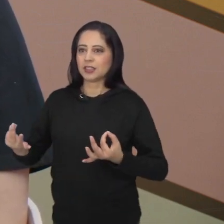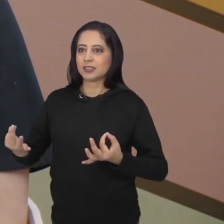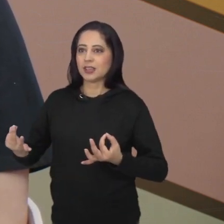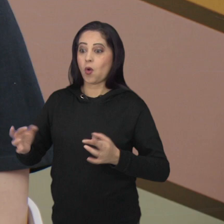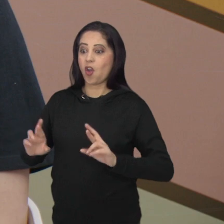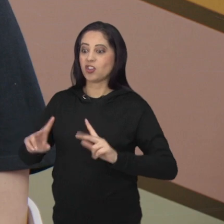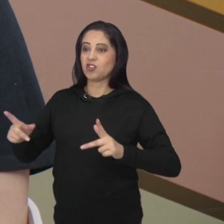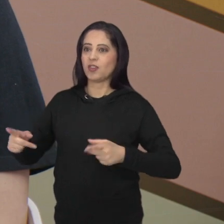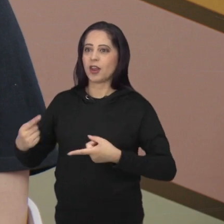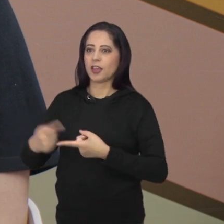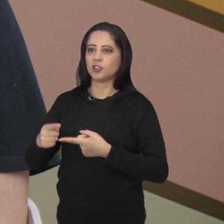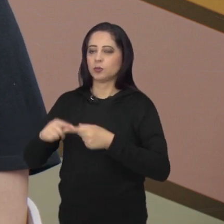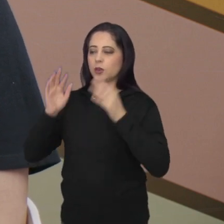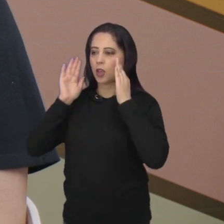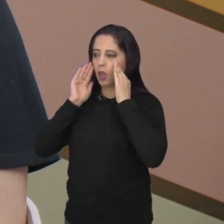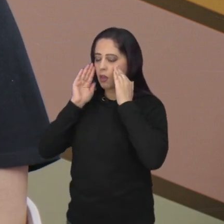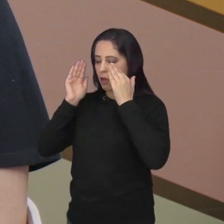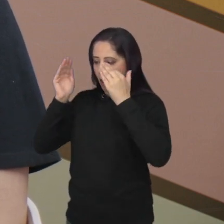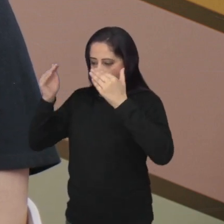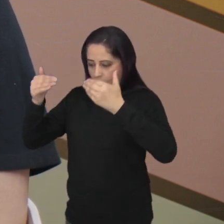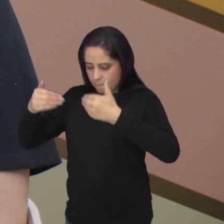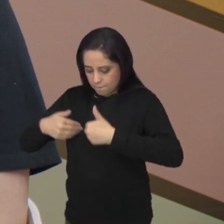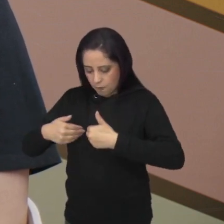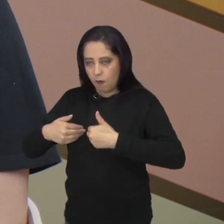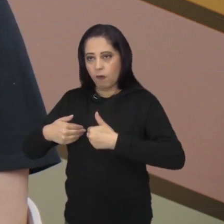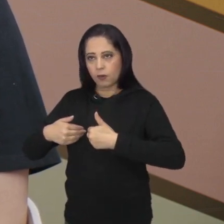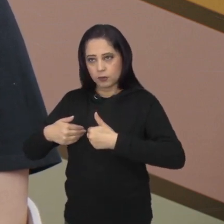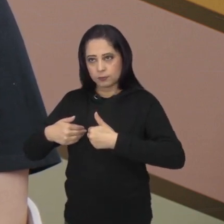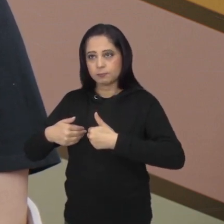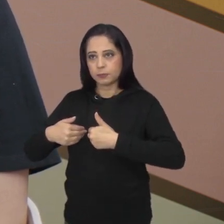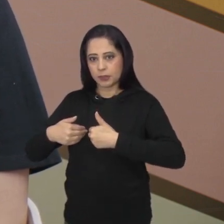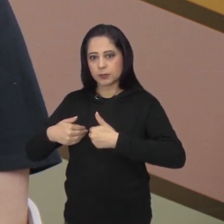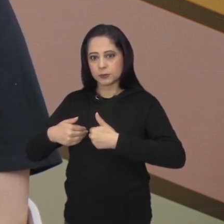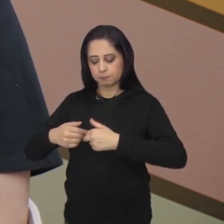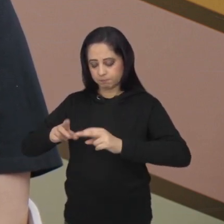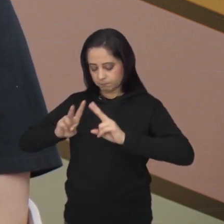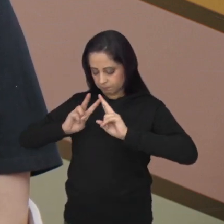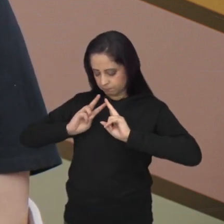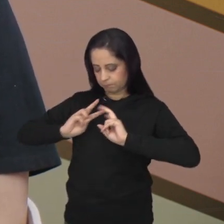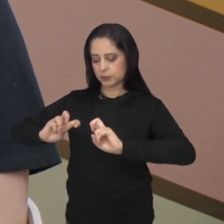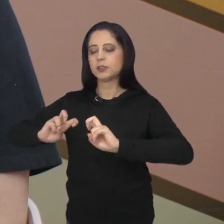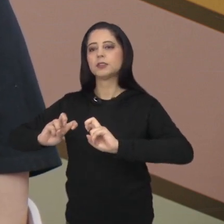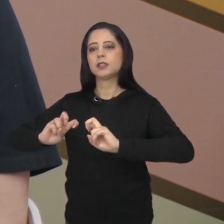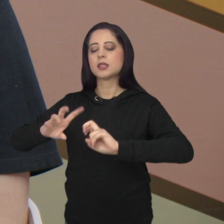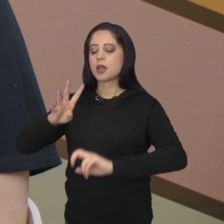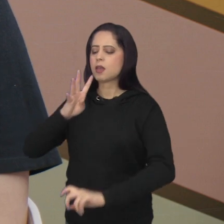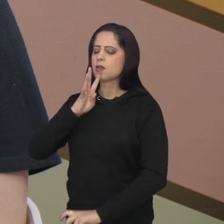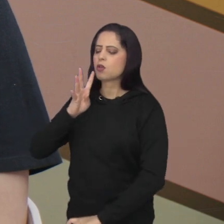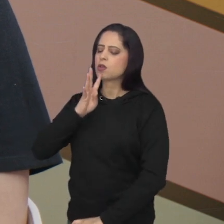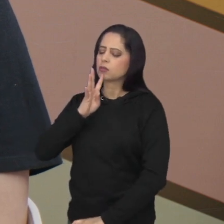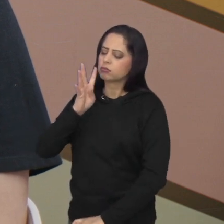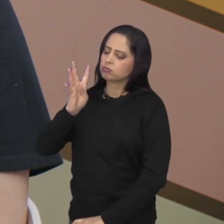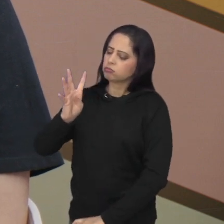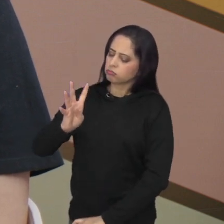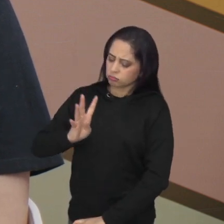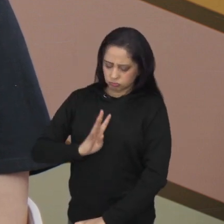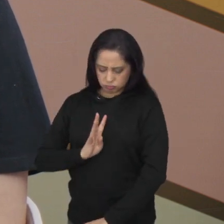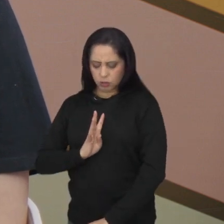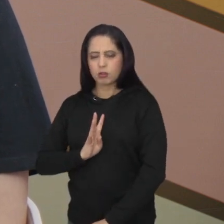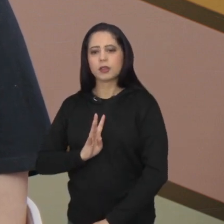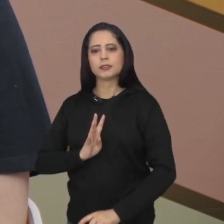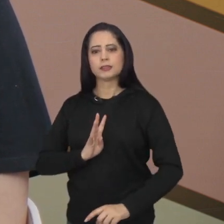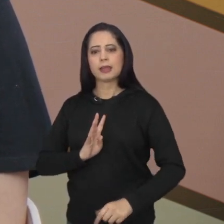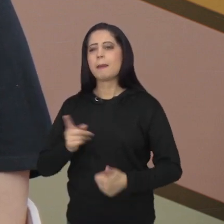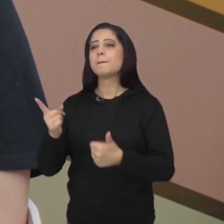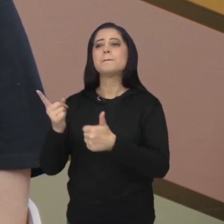você volta a sua atenção para dentro. E quando você faz isso, acontece um autoconhecimento, porque a primeira coisa